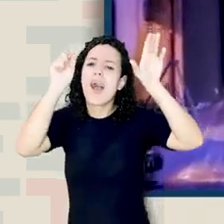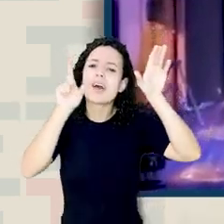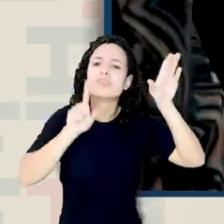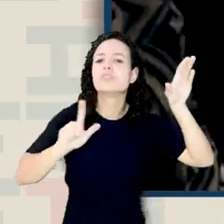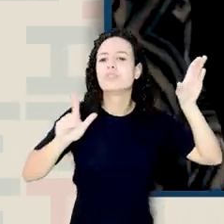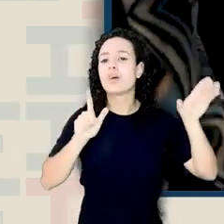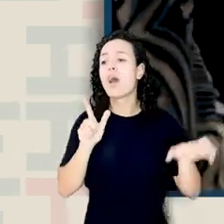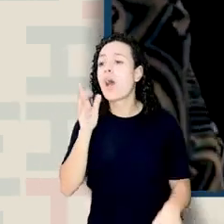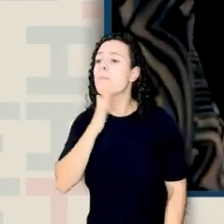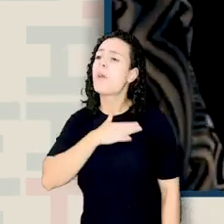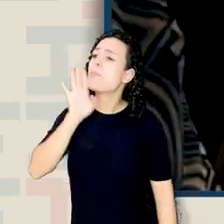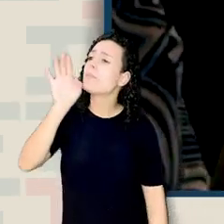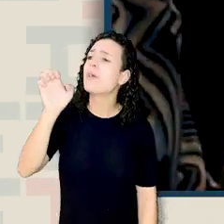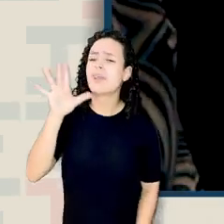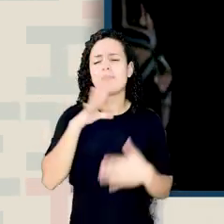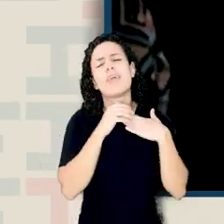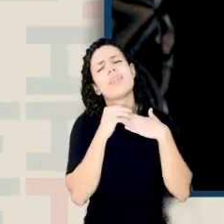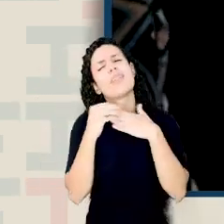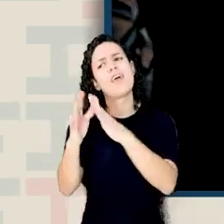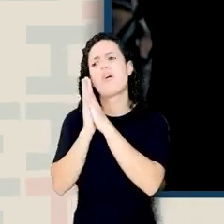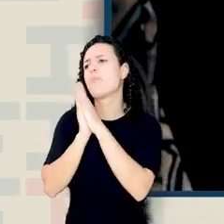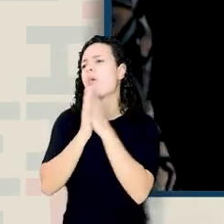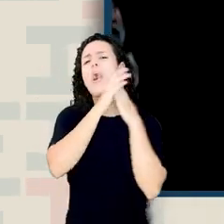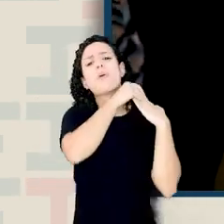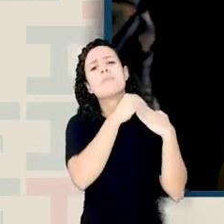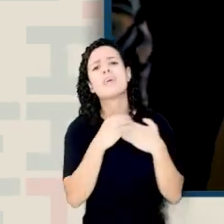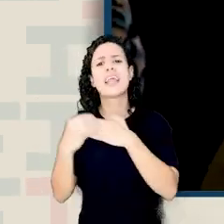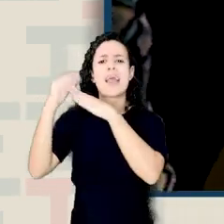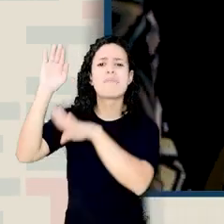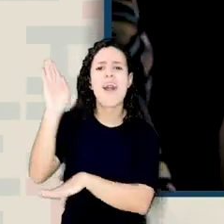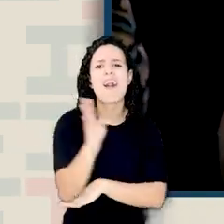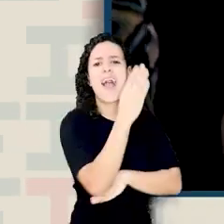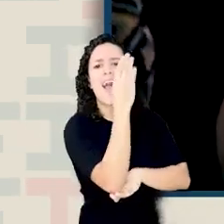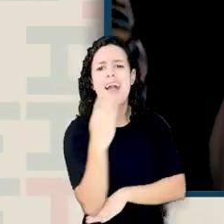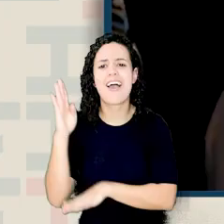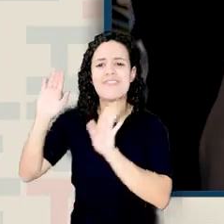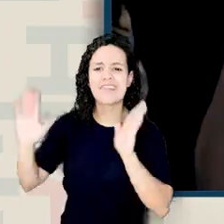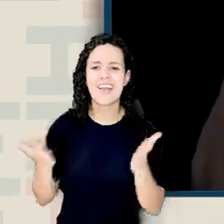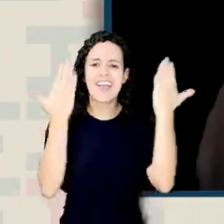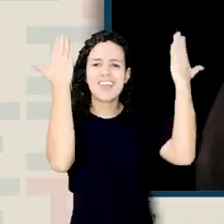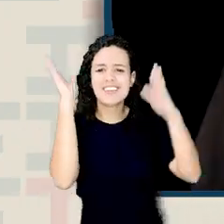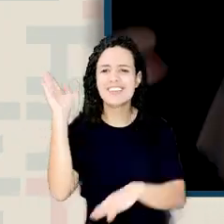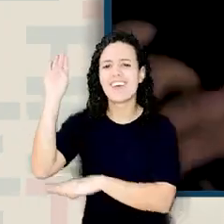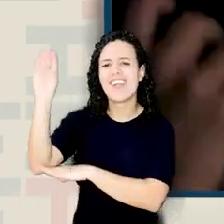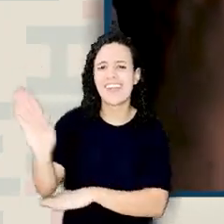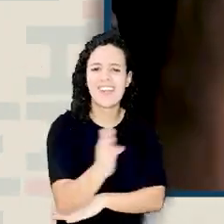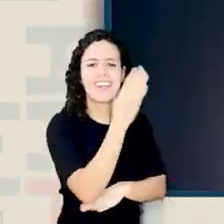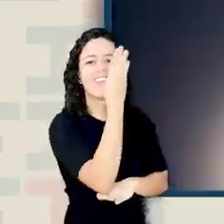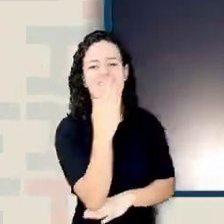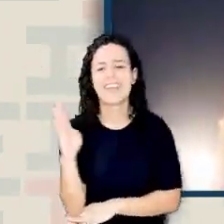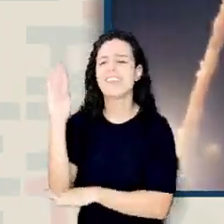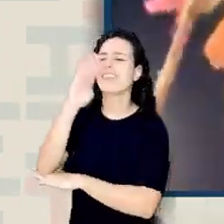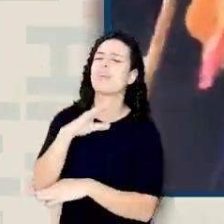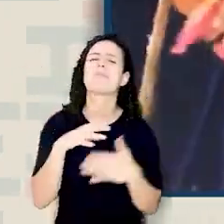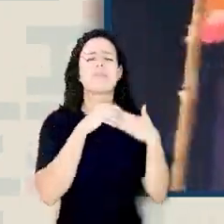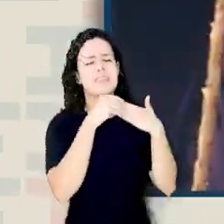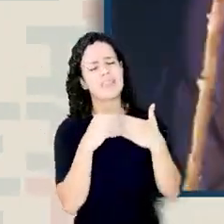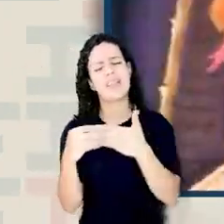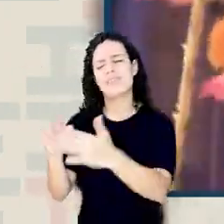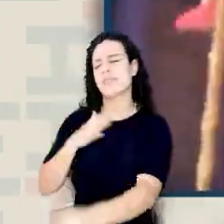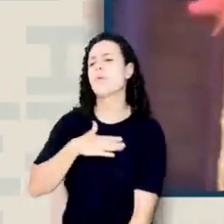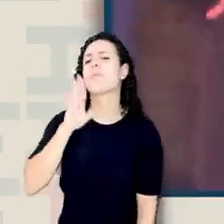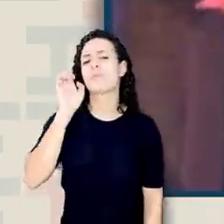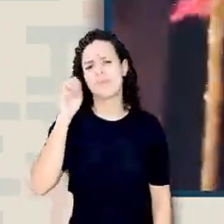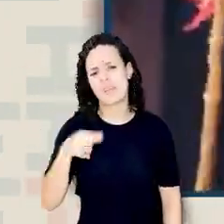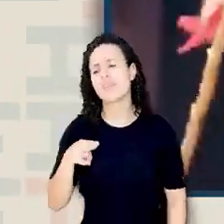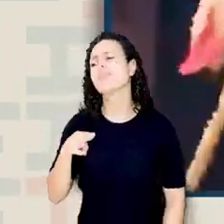azul. Me leva, meu bem, me leva pro Maracatu. Me leva, meu